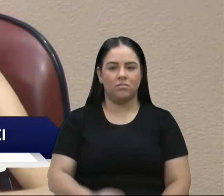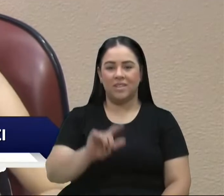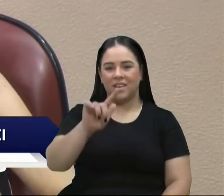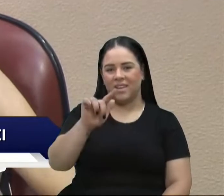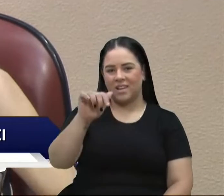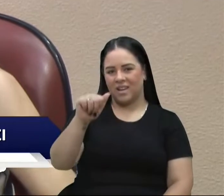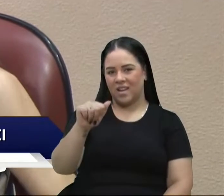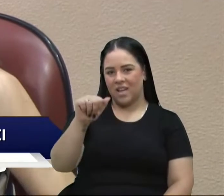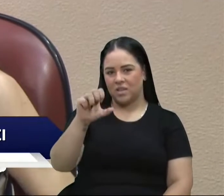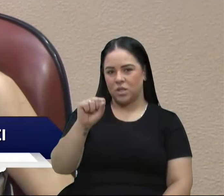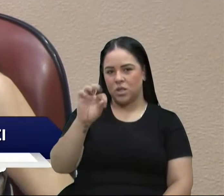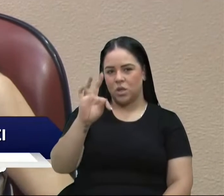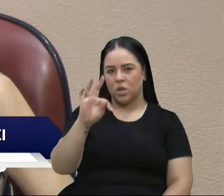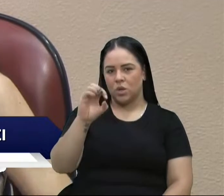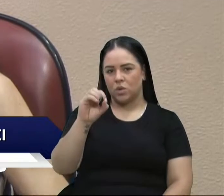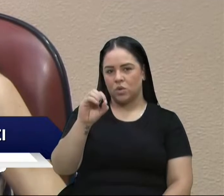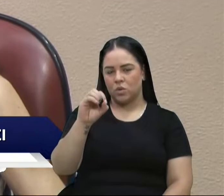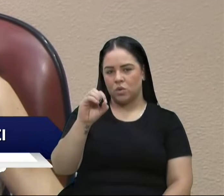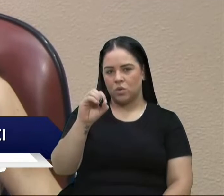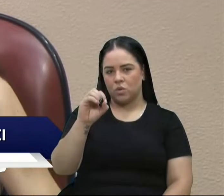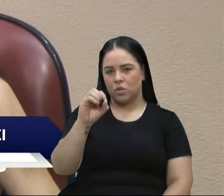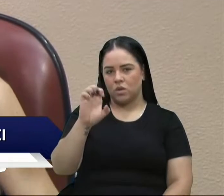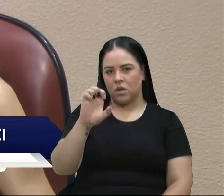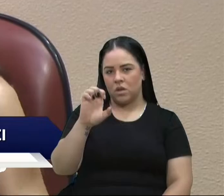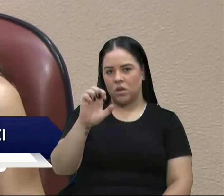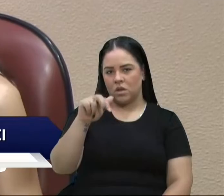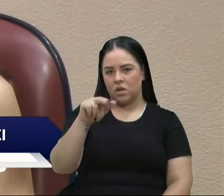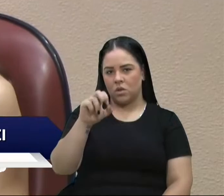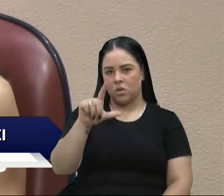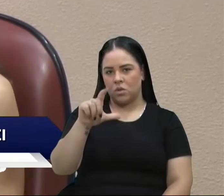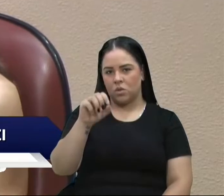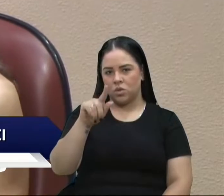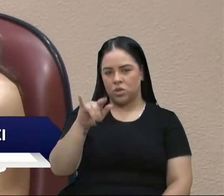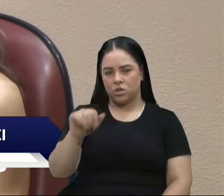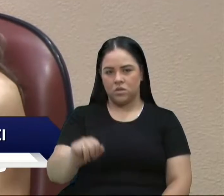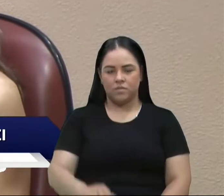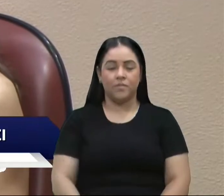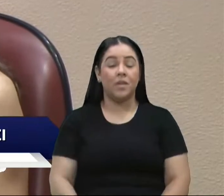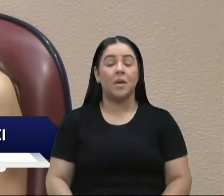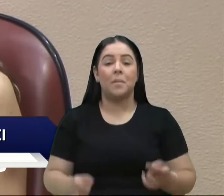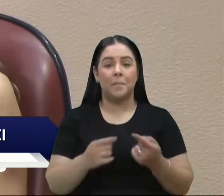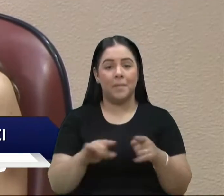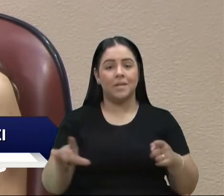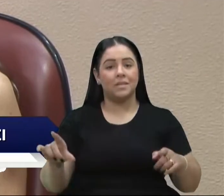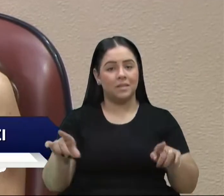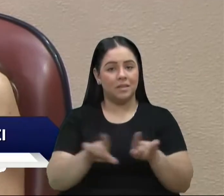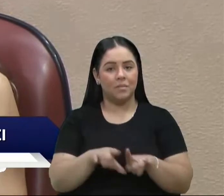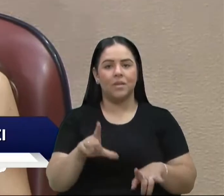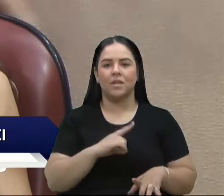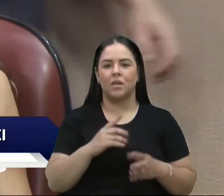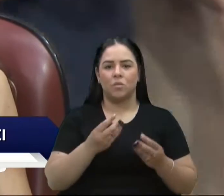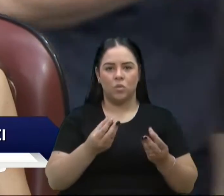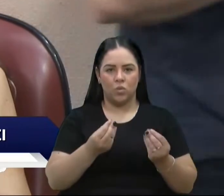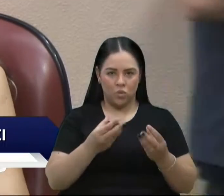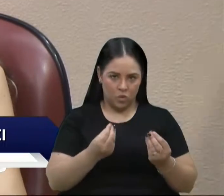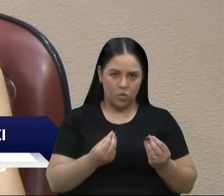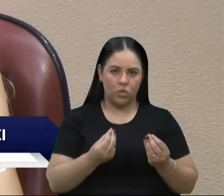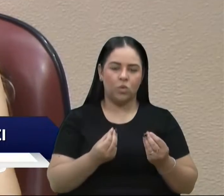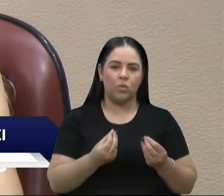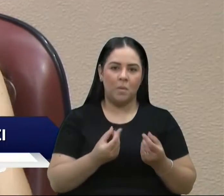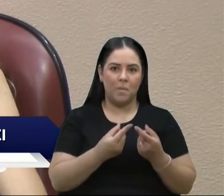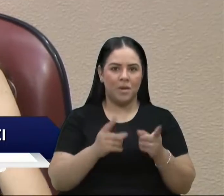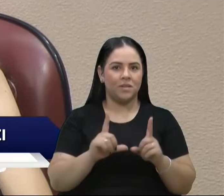gastroenterologia também temos uma fila de espera bastante grande. Mas, por outro lado, temos também bastante oferta de consultas, mas